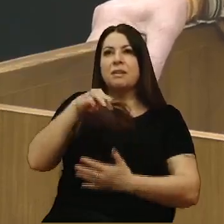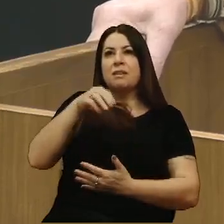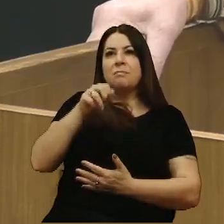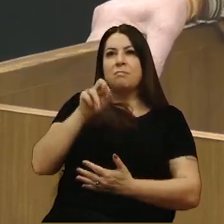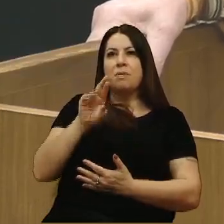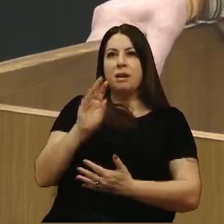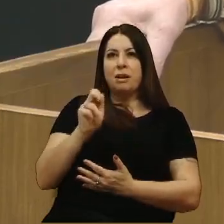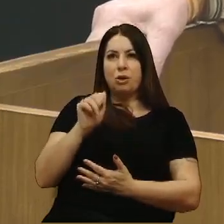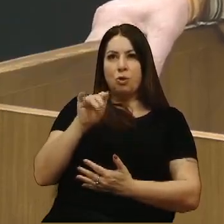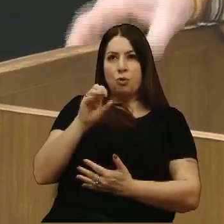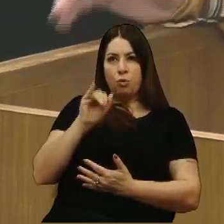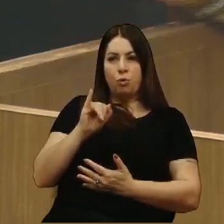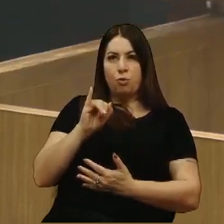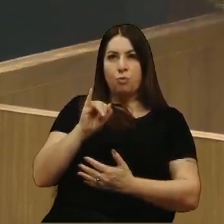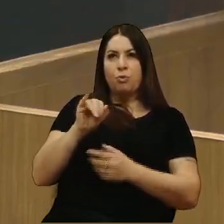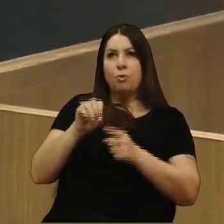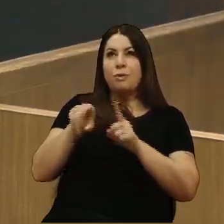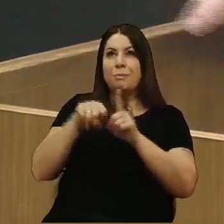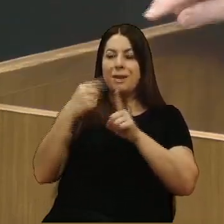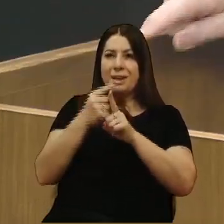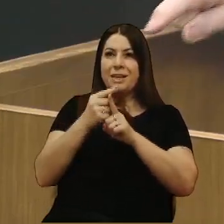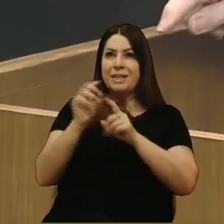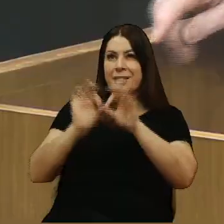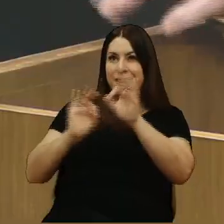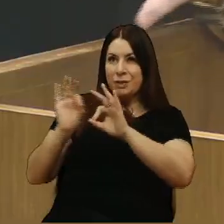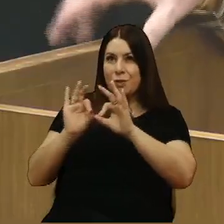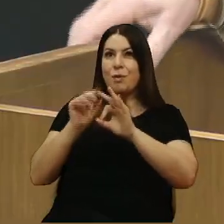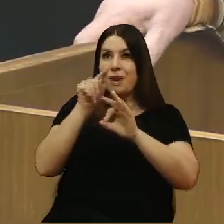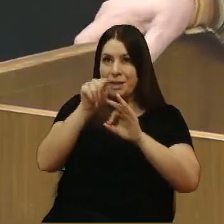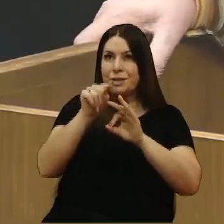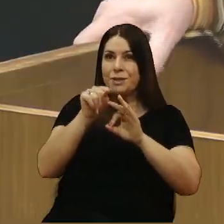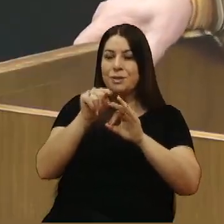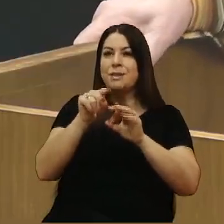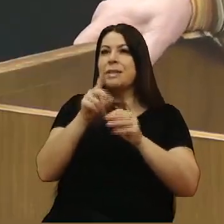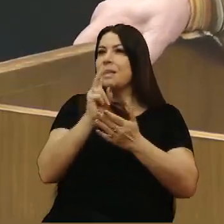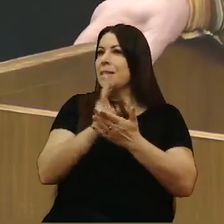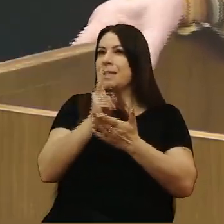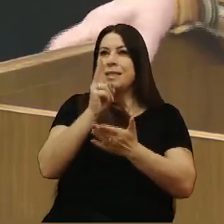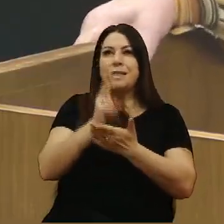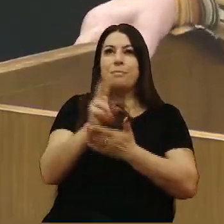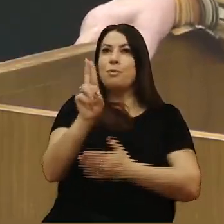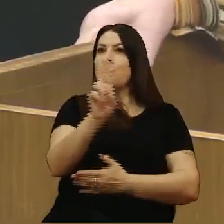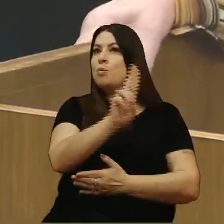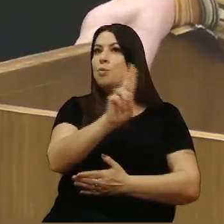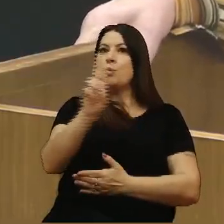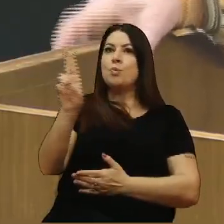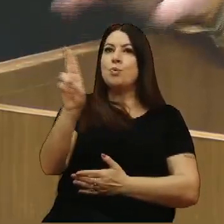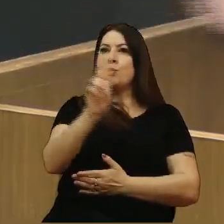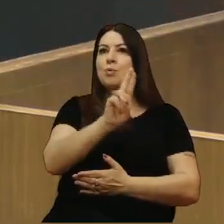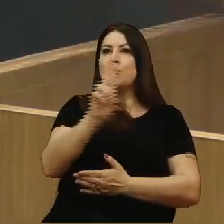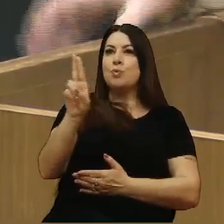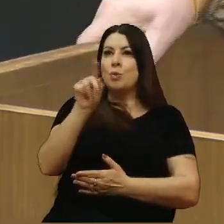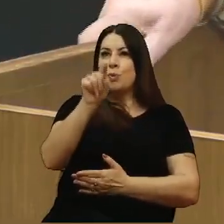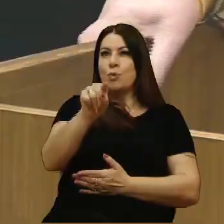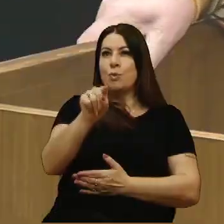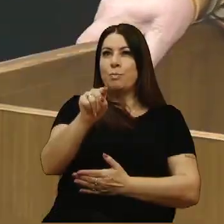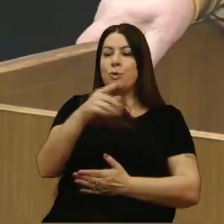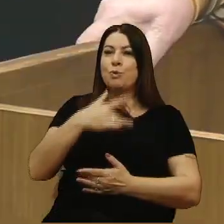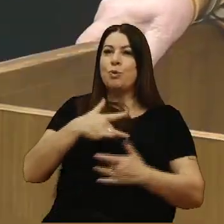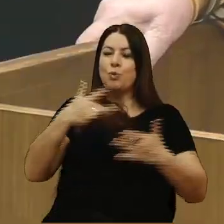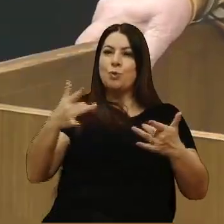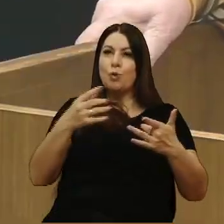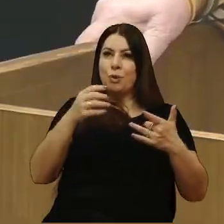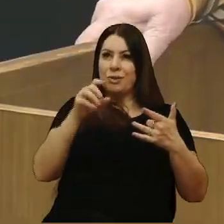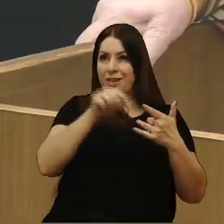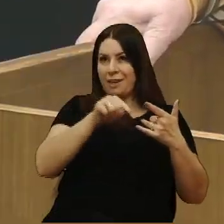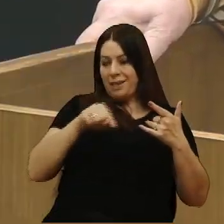Marchioro, que desenhou essa planta, onde seria colocado sempre o nome de um doador de órgãos